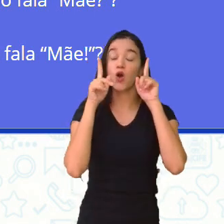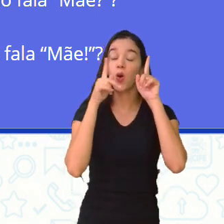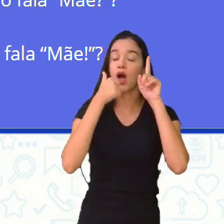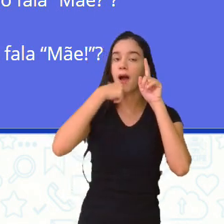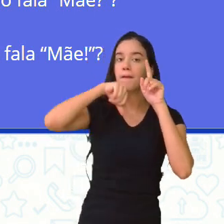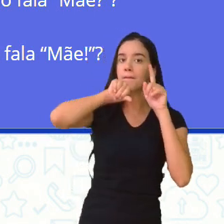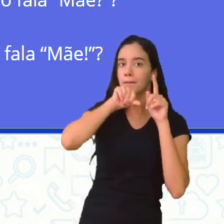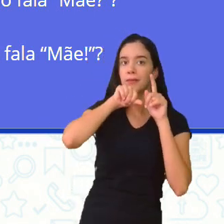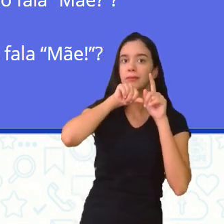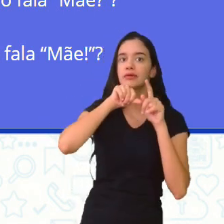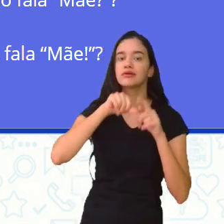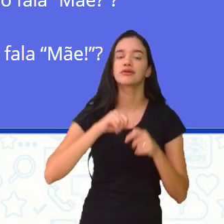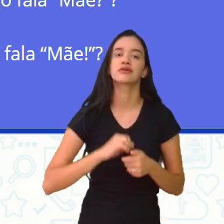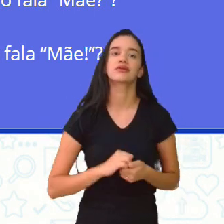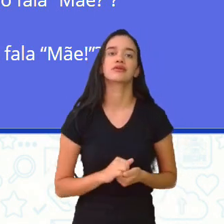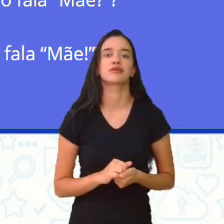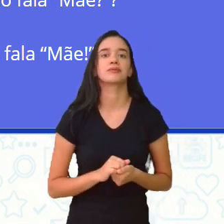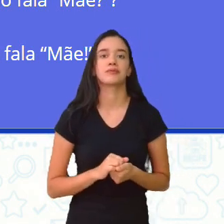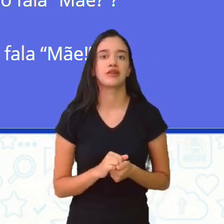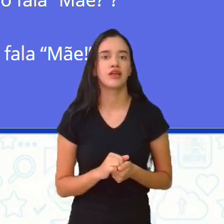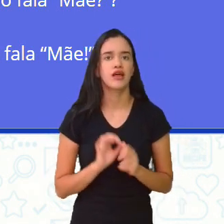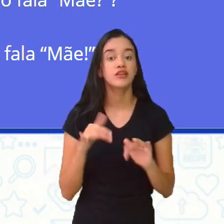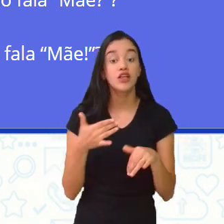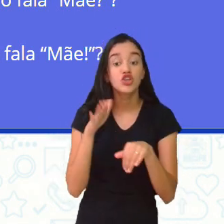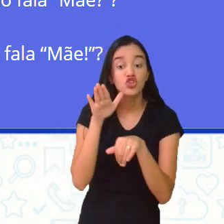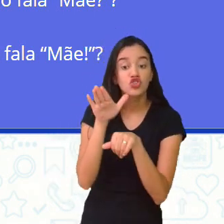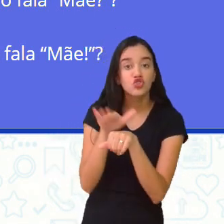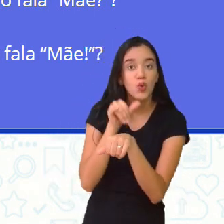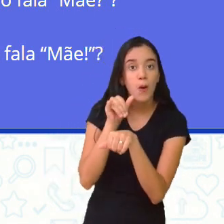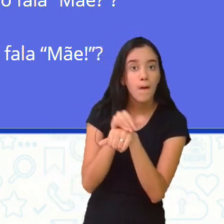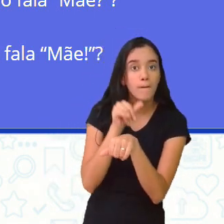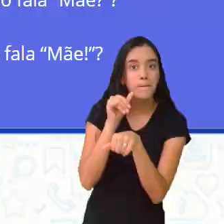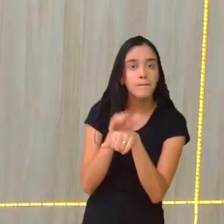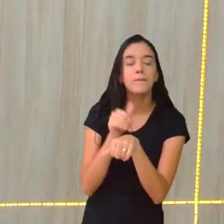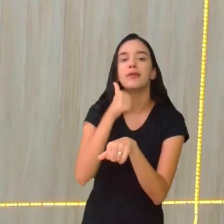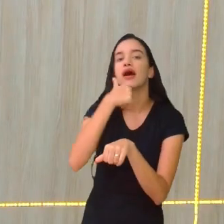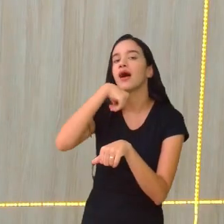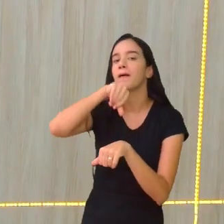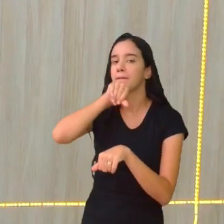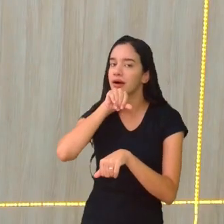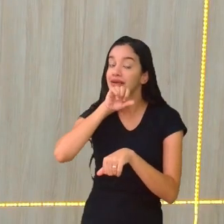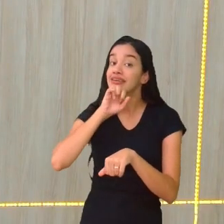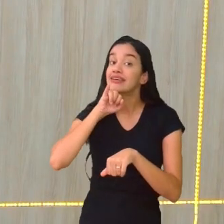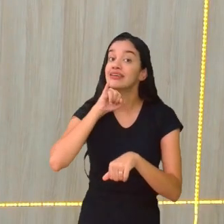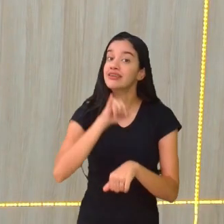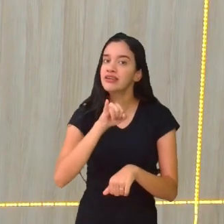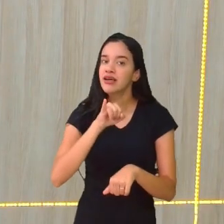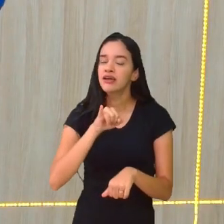mãe, não é? Ela está chamando a mãe, não é? Então, se